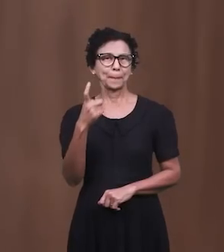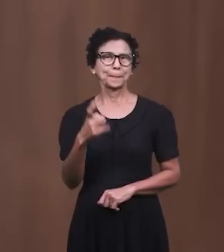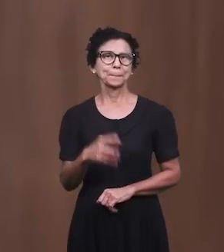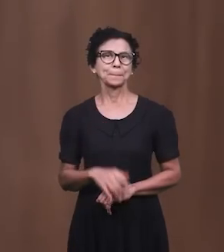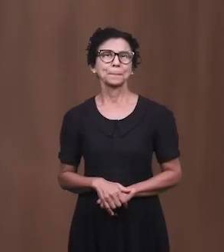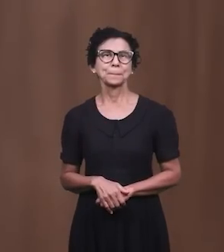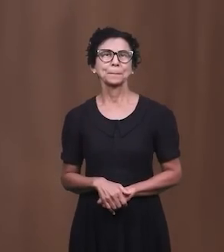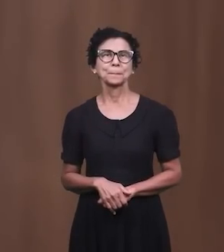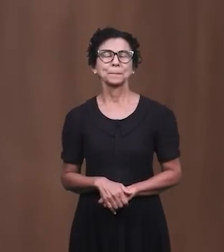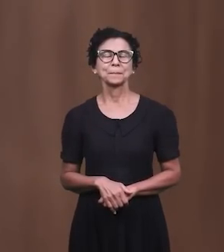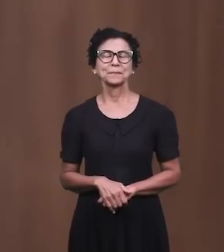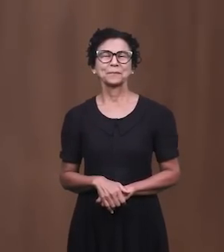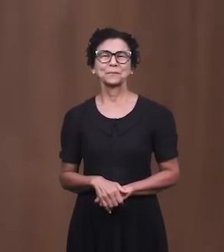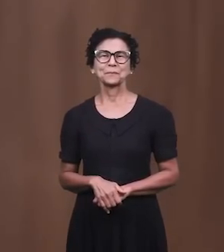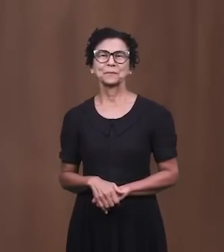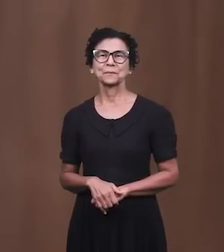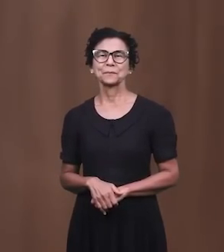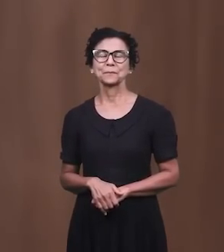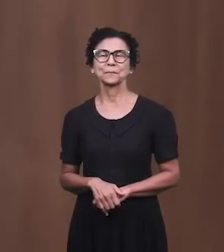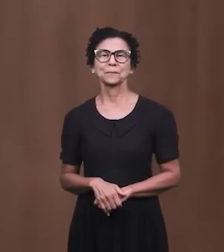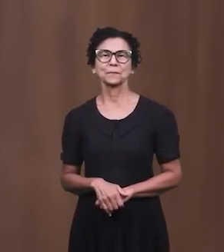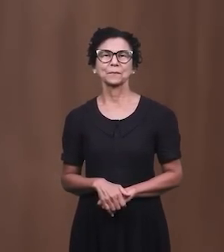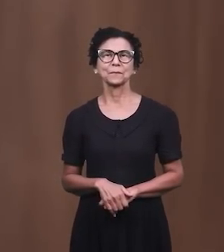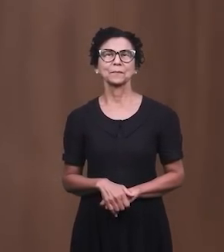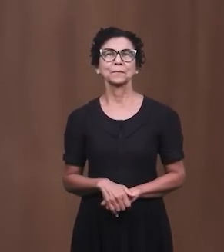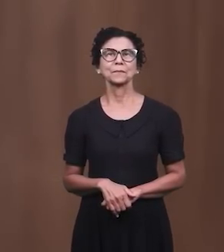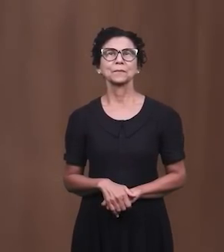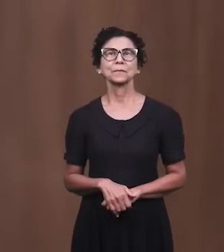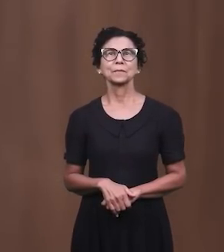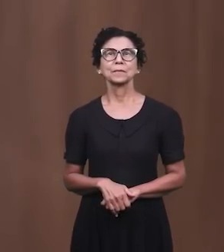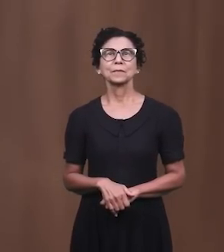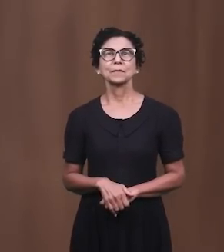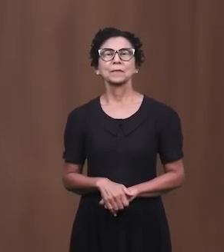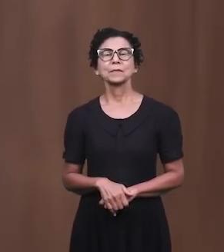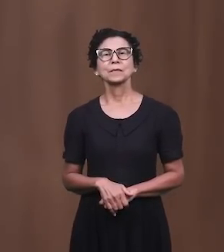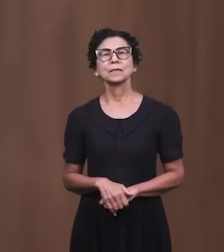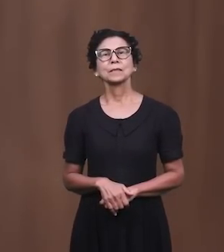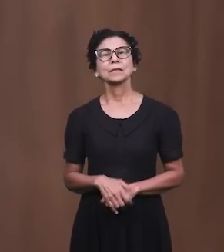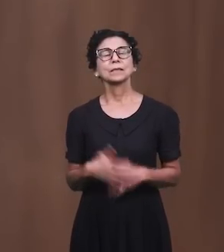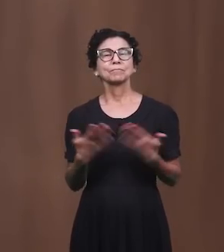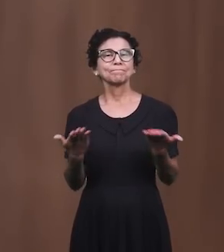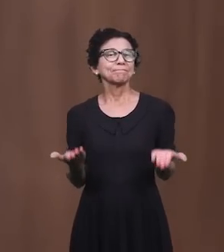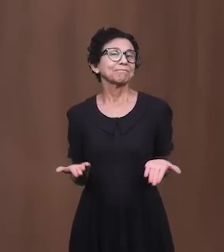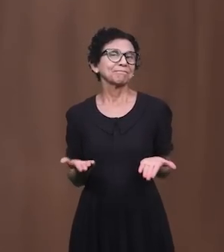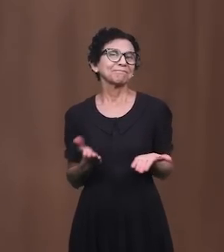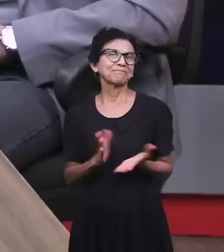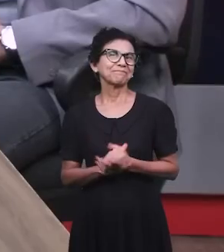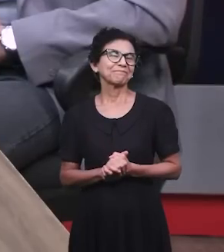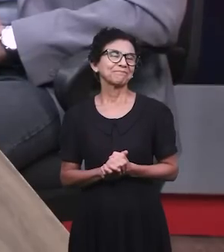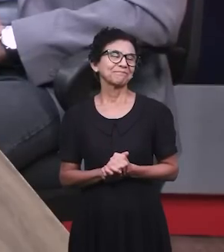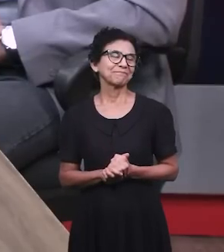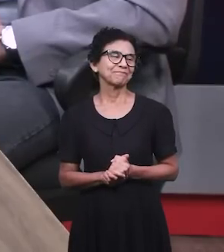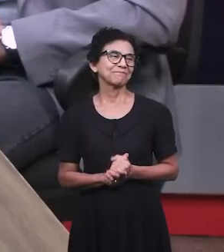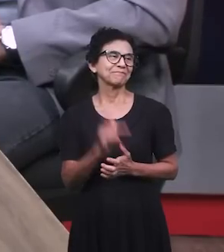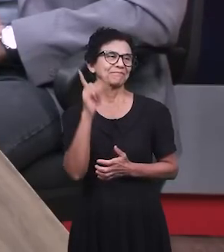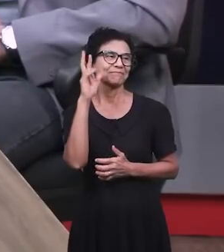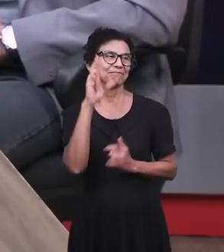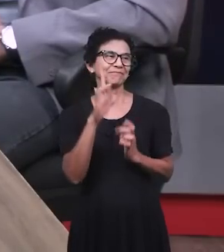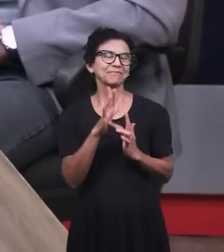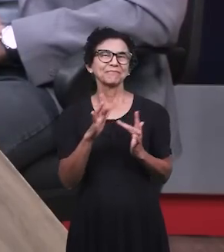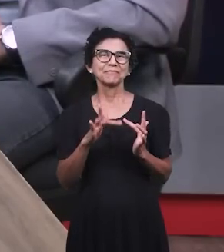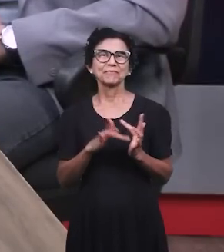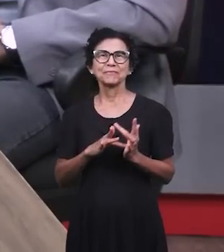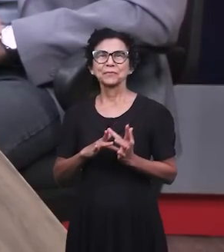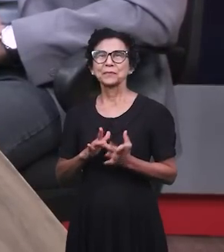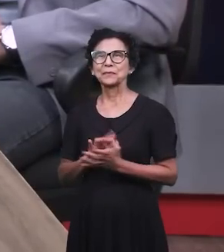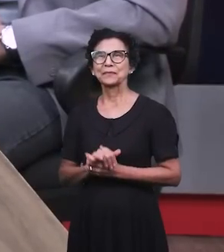outros aspectos que a gente pode entrar também e é bastante válido. Então, professor Tiago, a paz do Senhor. Paz do Senhor.